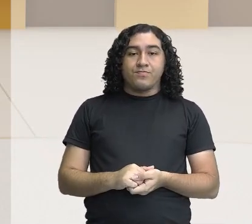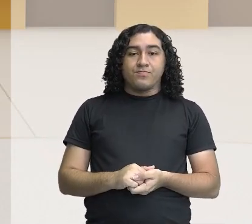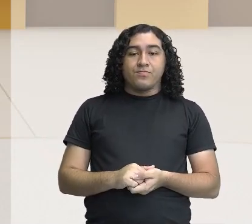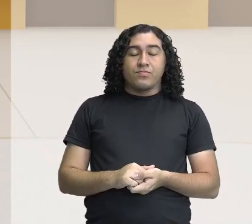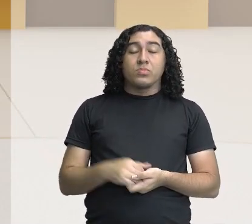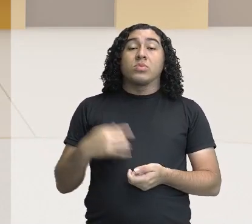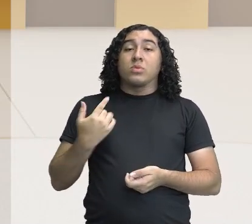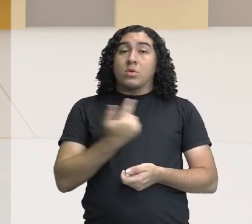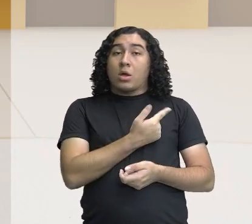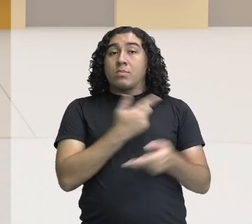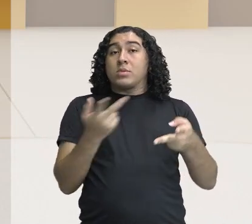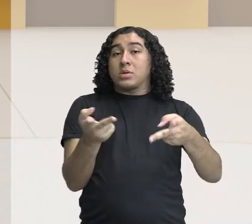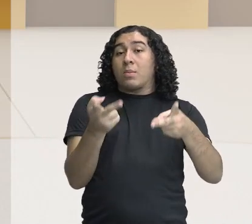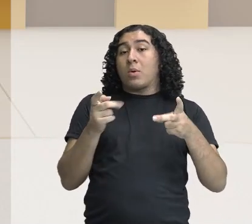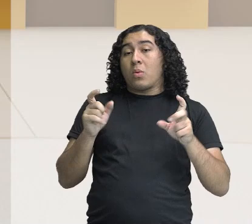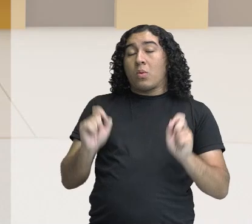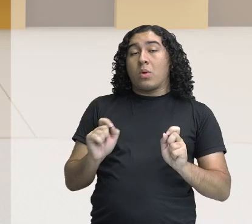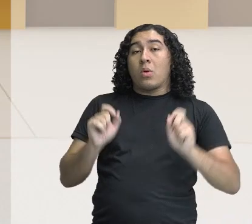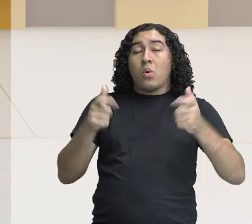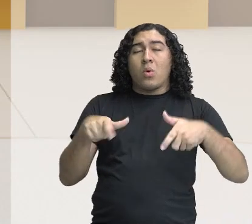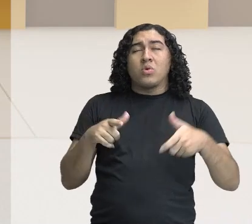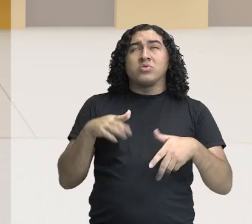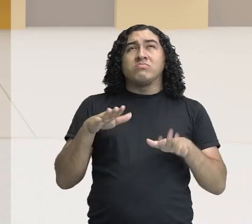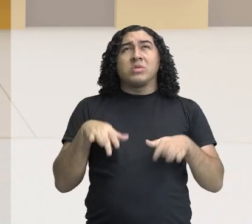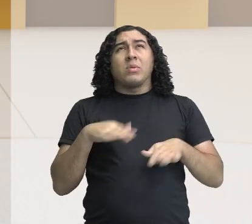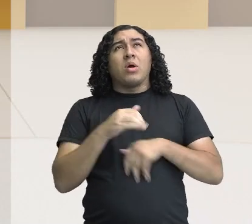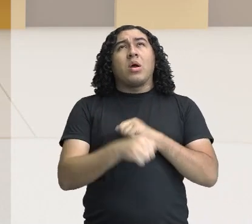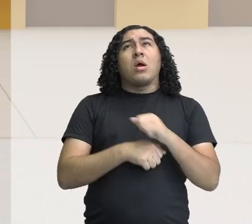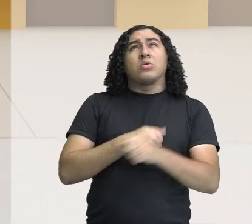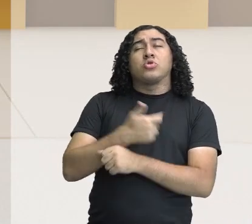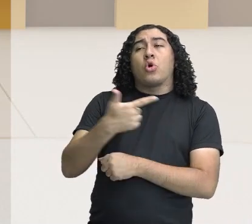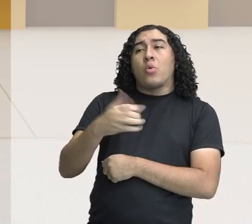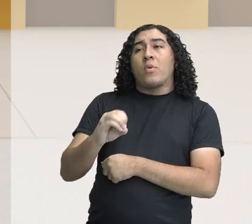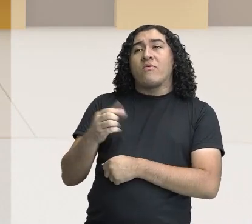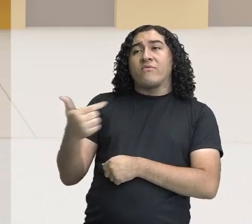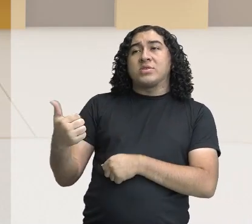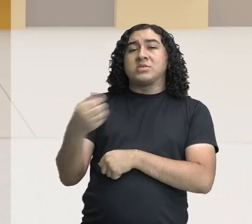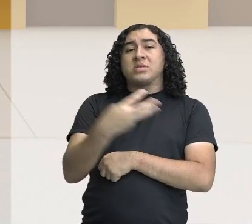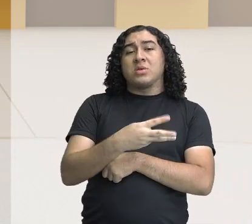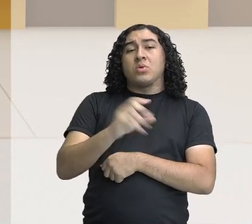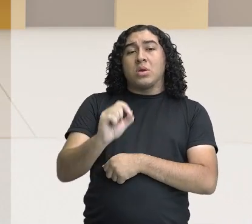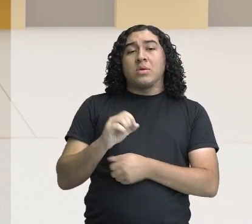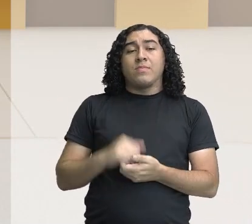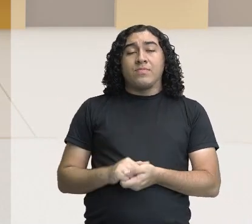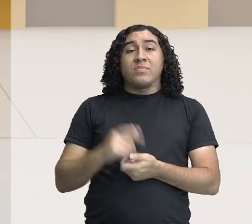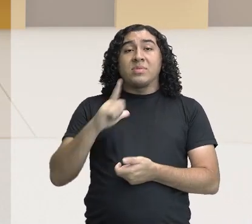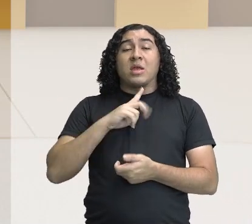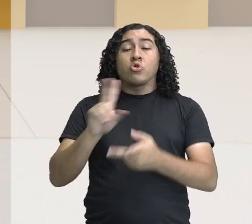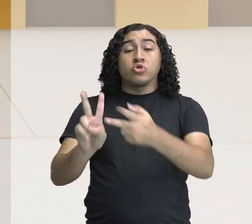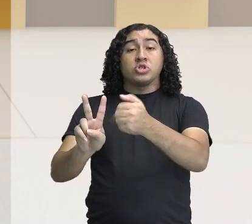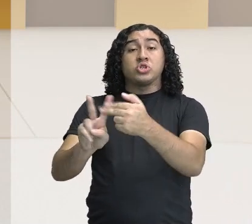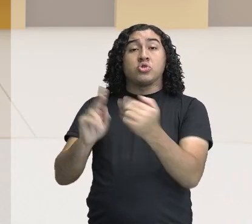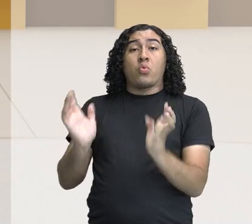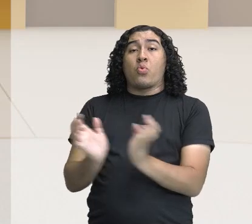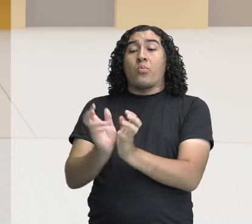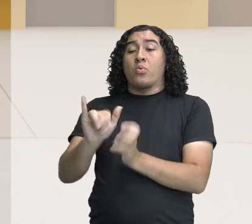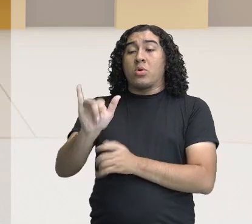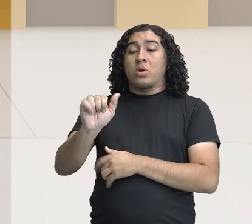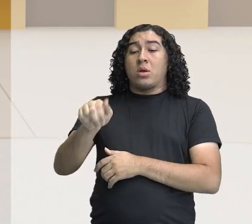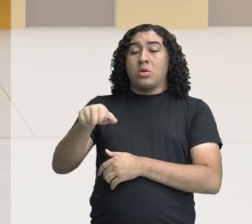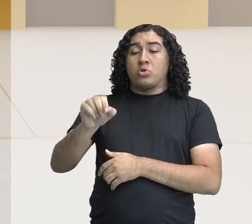viu recentemente, ali no ano 2023, se eu não me engano, professor, a questão dos Yanomamis, né? Que foram